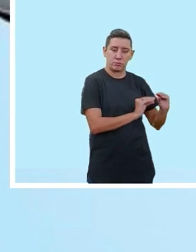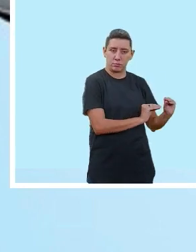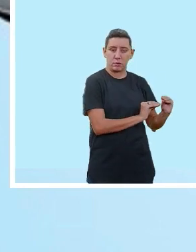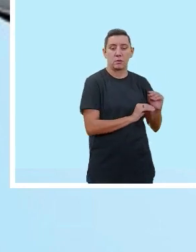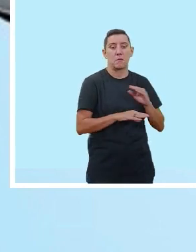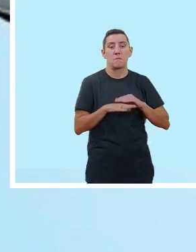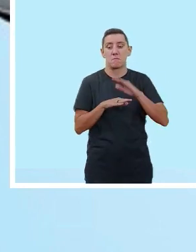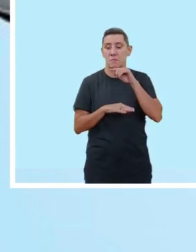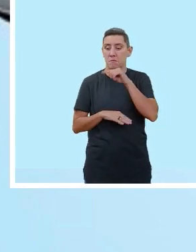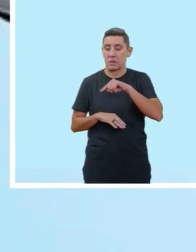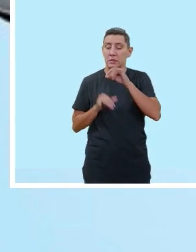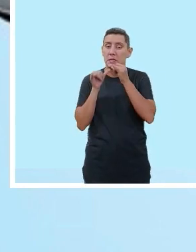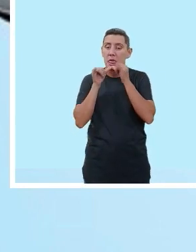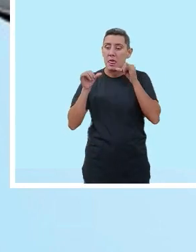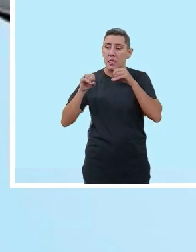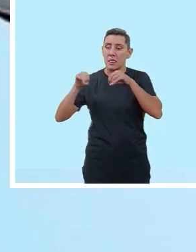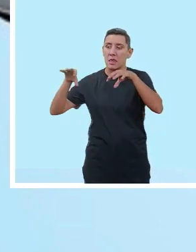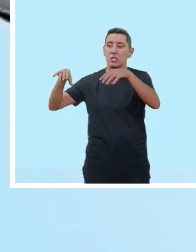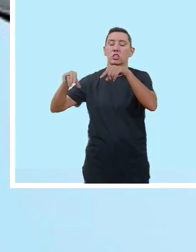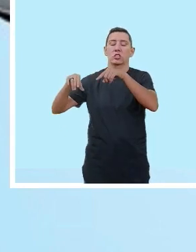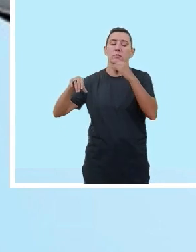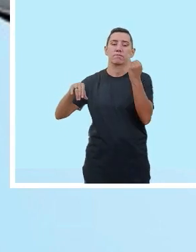limpa, tá? Então esses são os dois principais